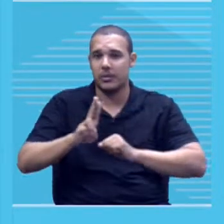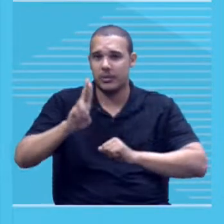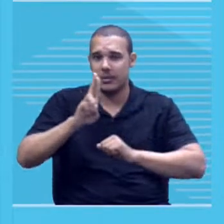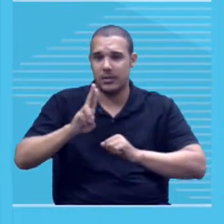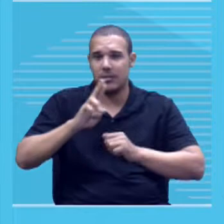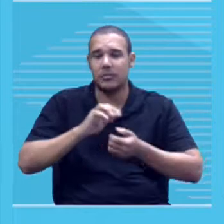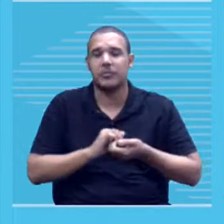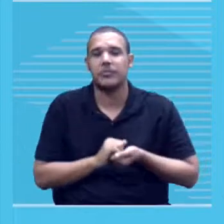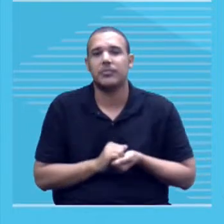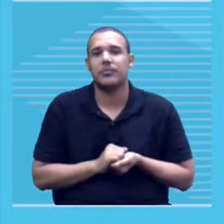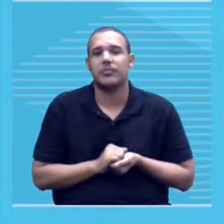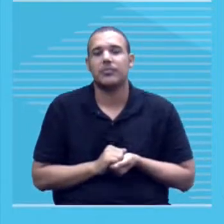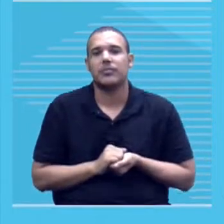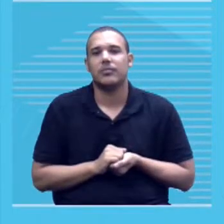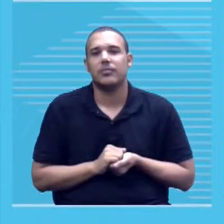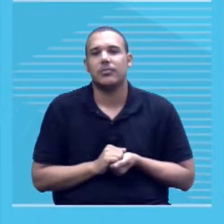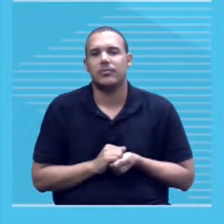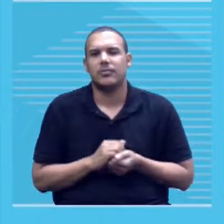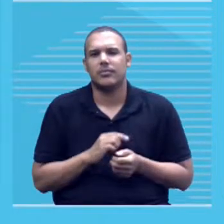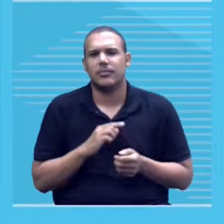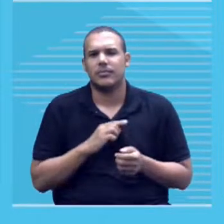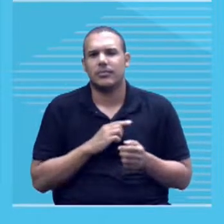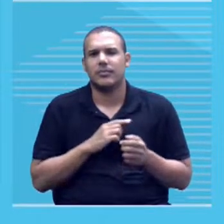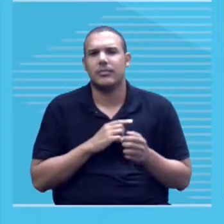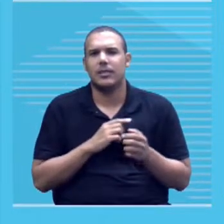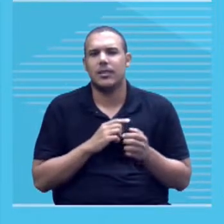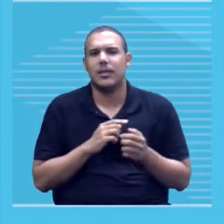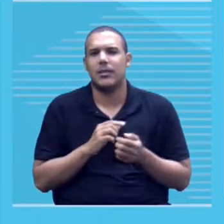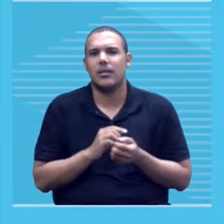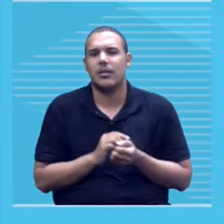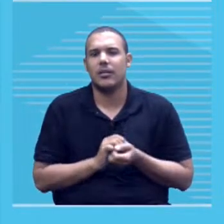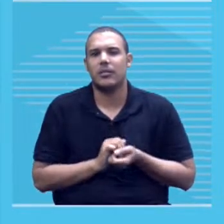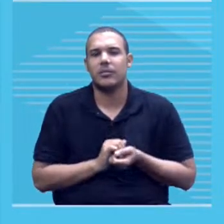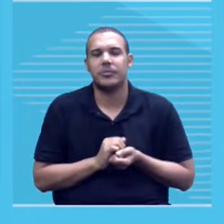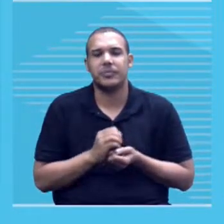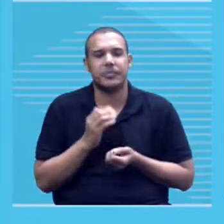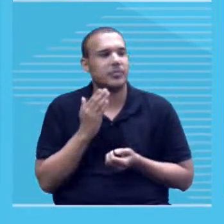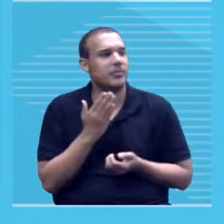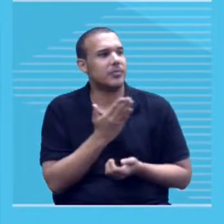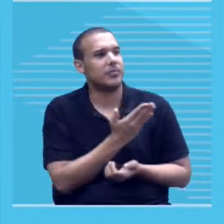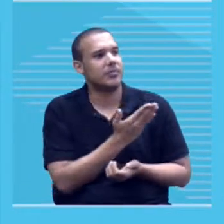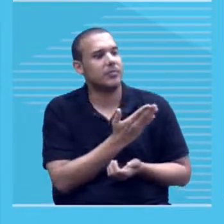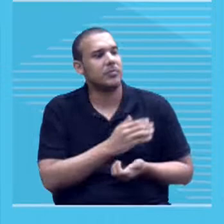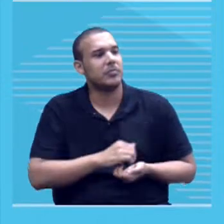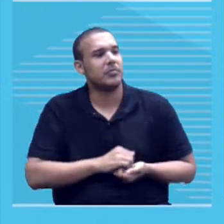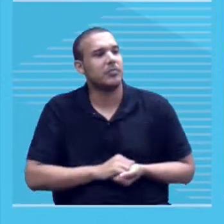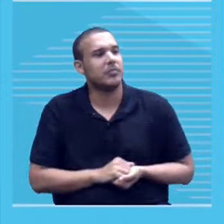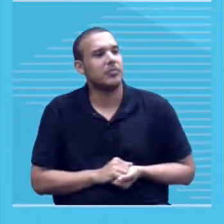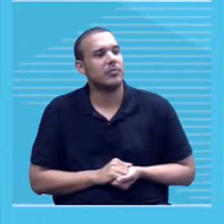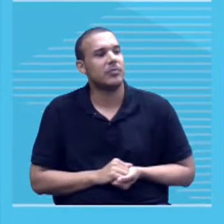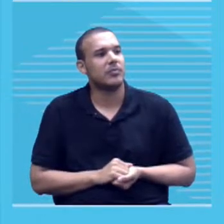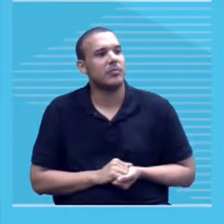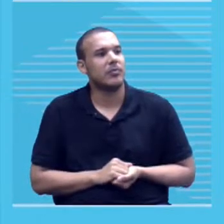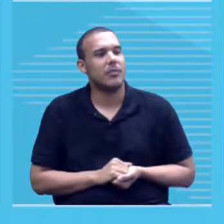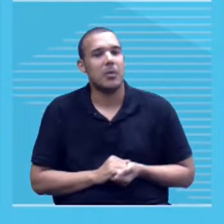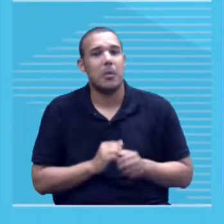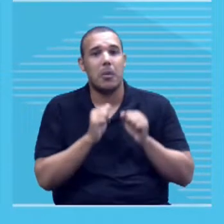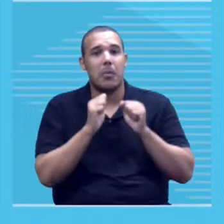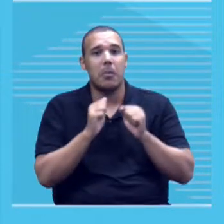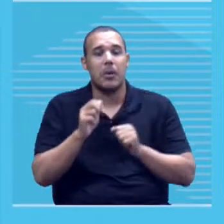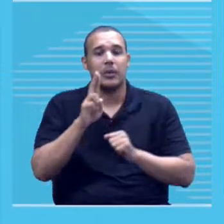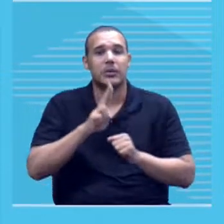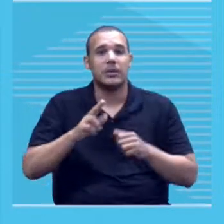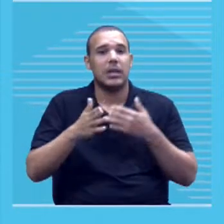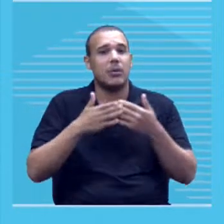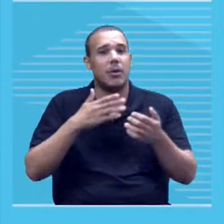dentro. Só que existe uma parte da questão que trava a potência utilizada. Ele falou qualquer uma das 3 posições. Quando eu